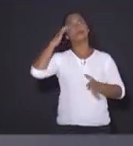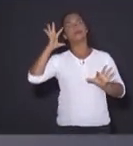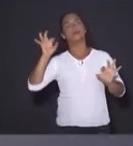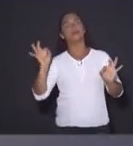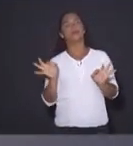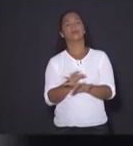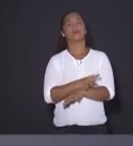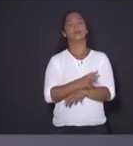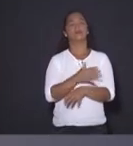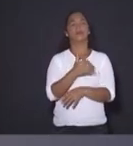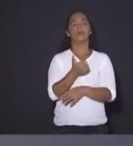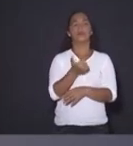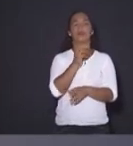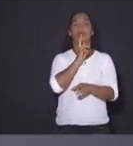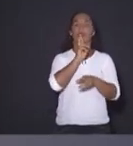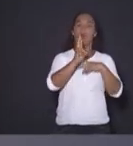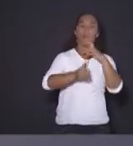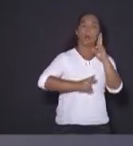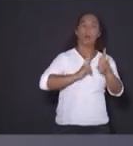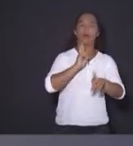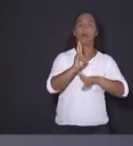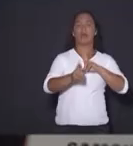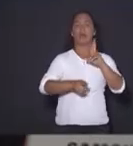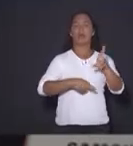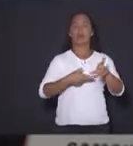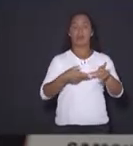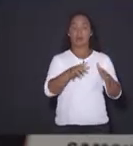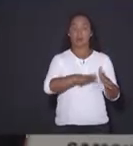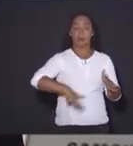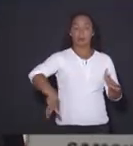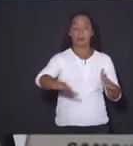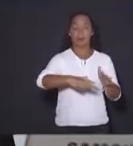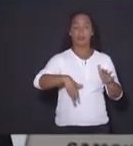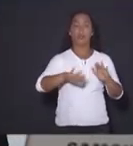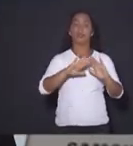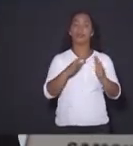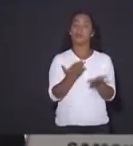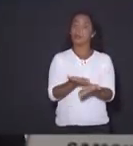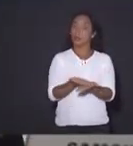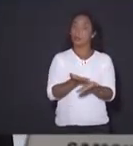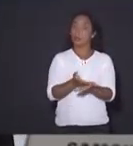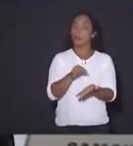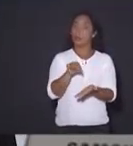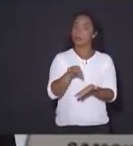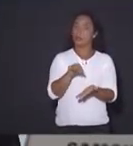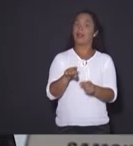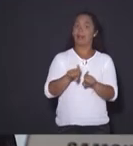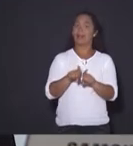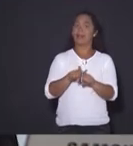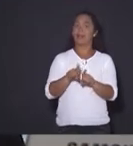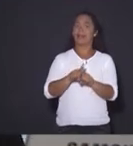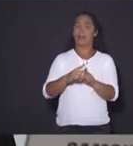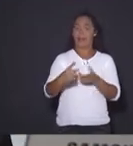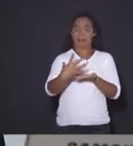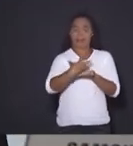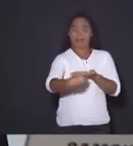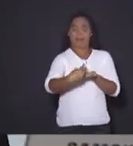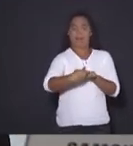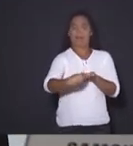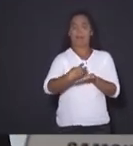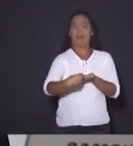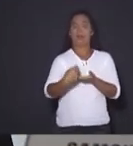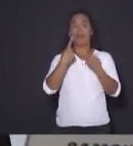todos esses relatos não é de que o ambiente escolar ele é o ambiente que reproduz né a violência eo preconceito